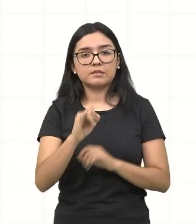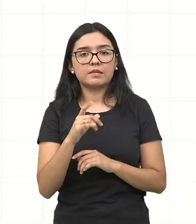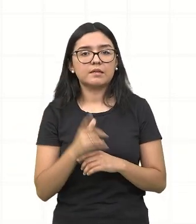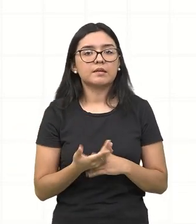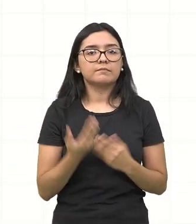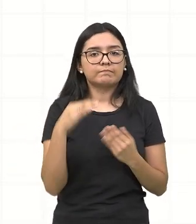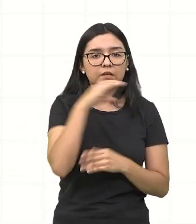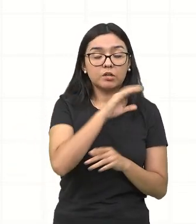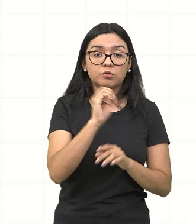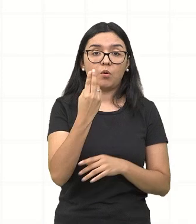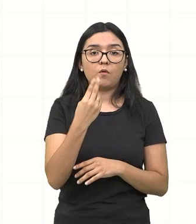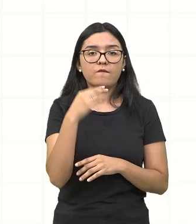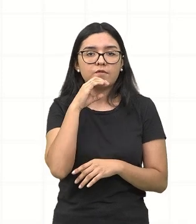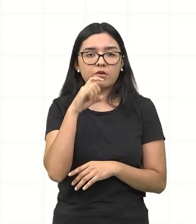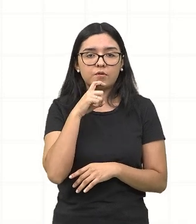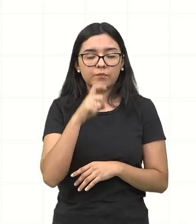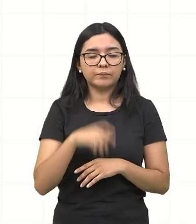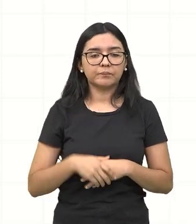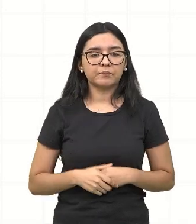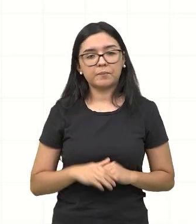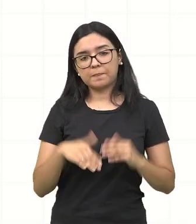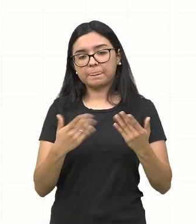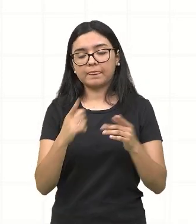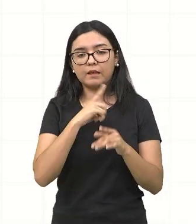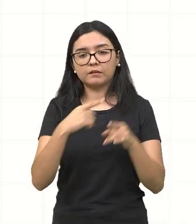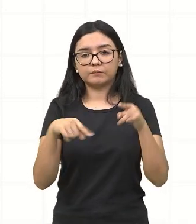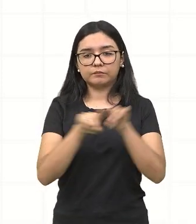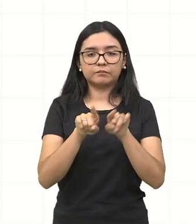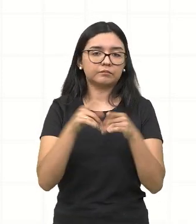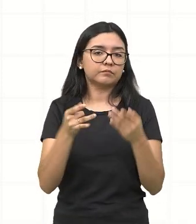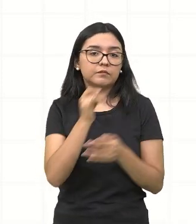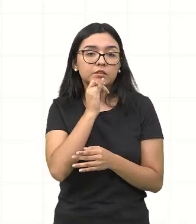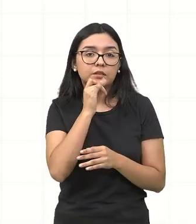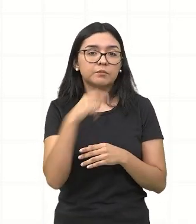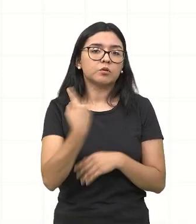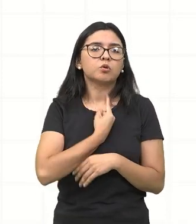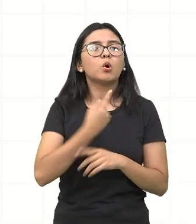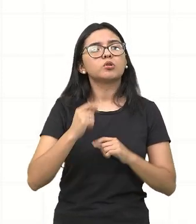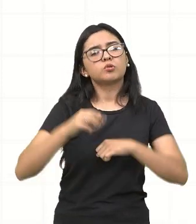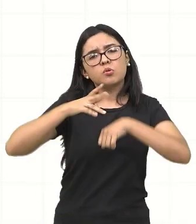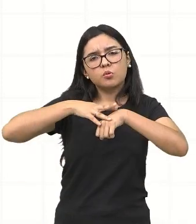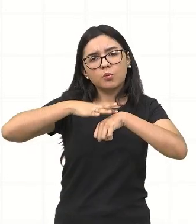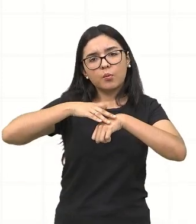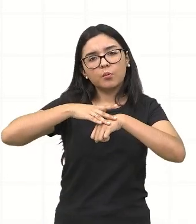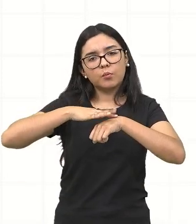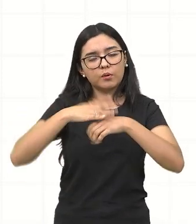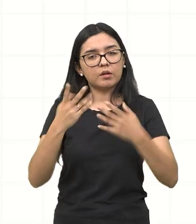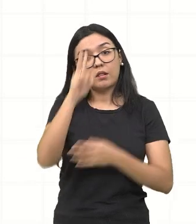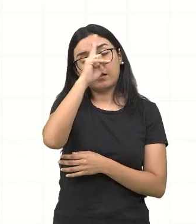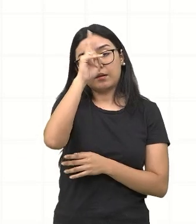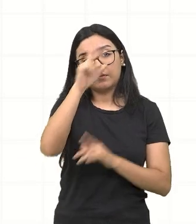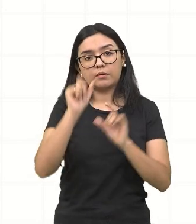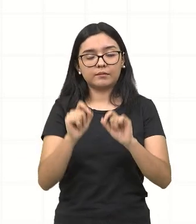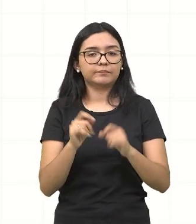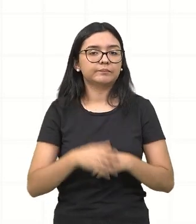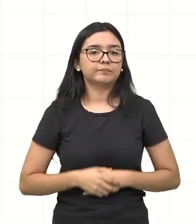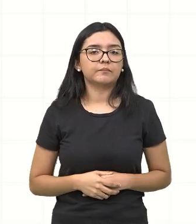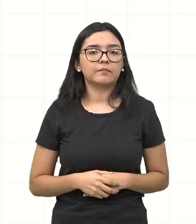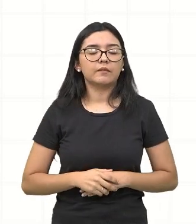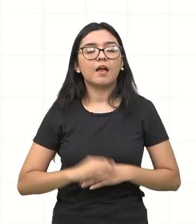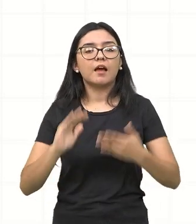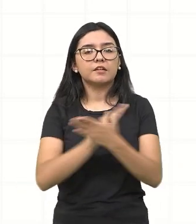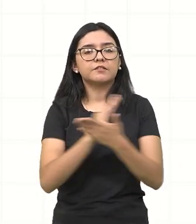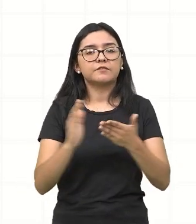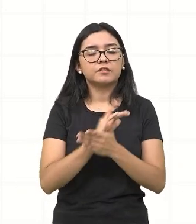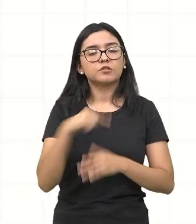frio. Certo? E olha só, até mesmo quando estamos doentes, lembra só, quando às vezes a gente